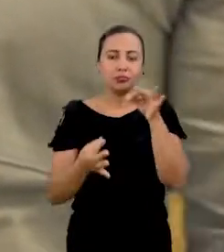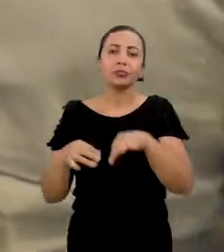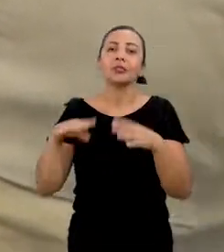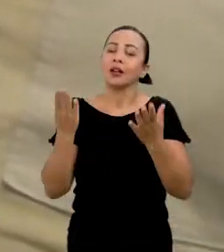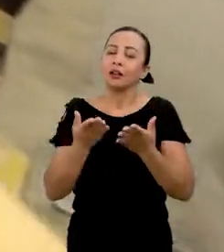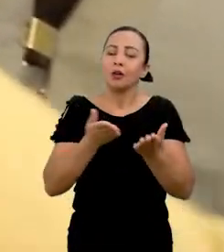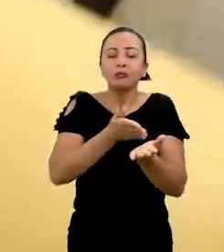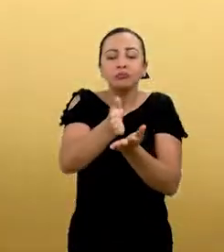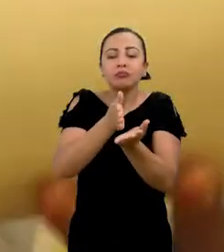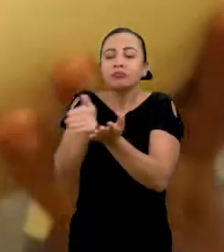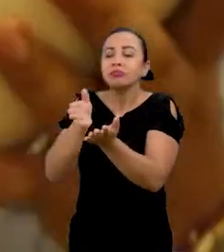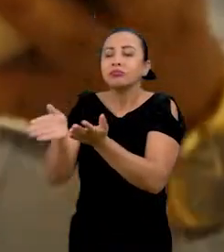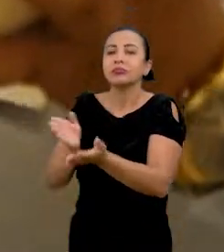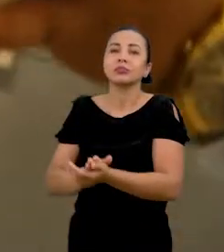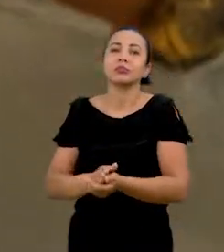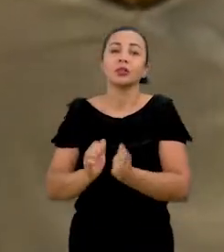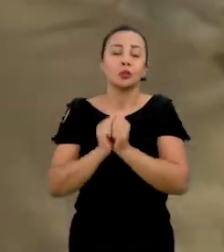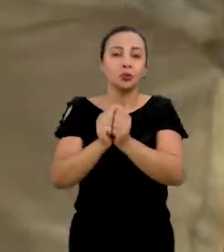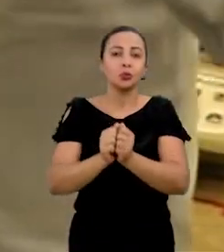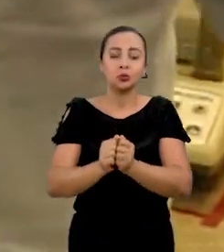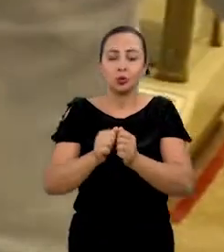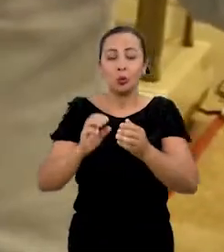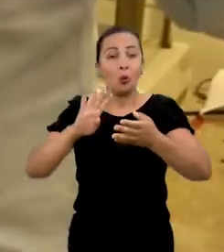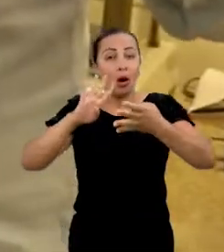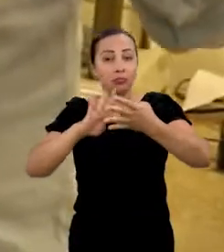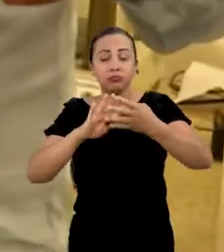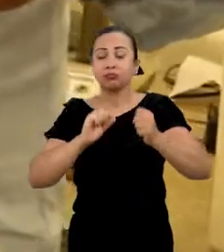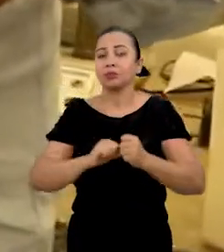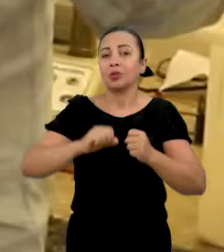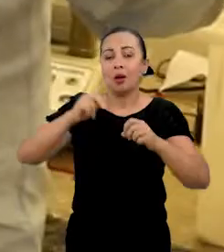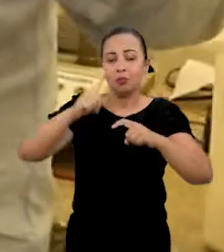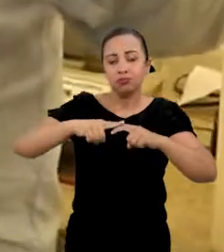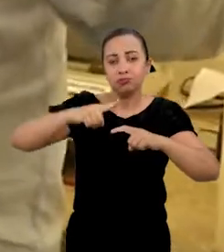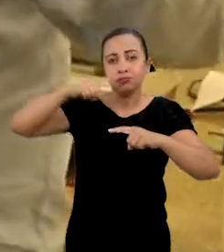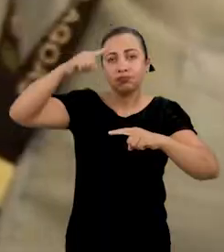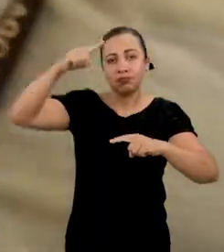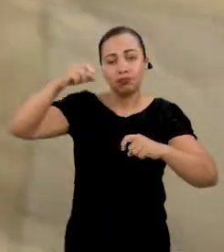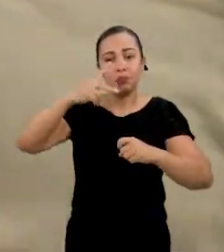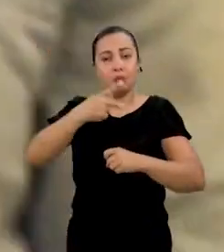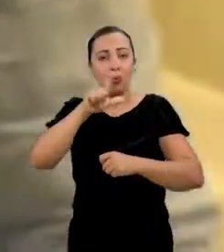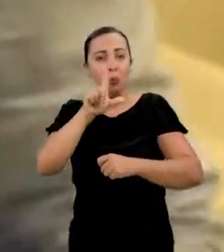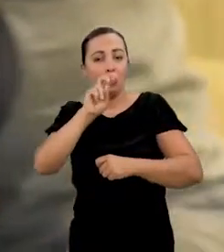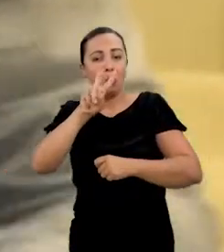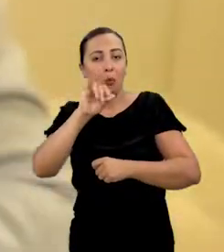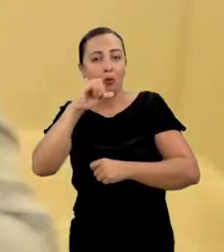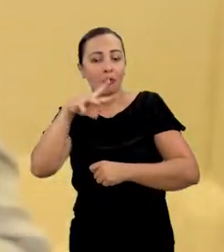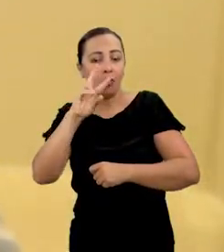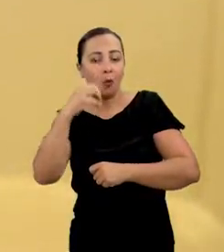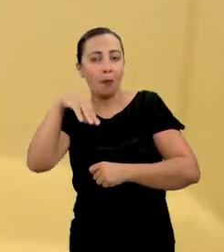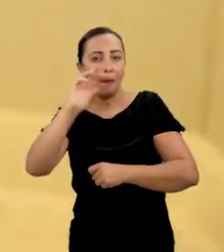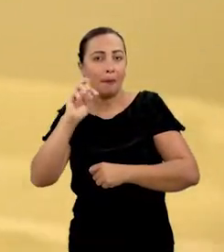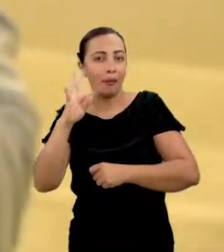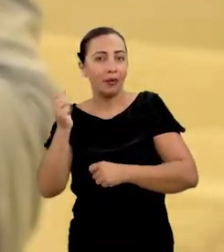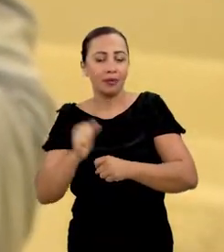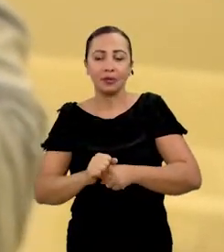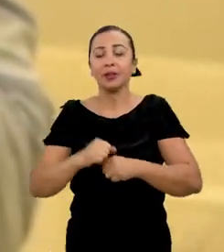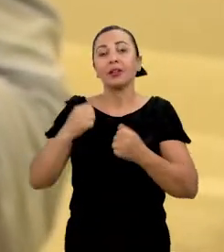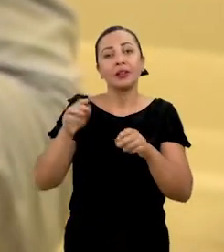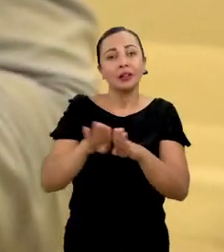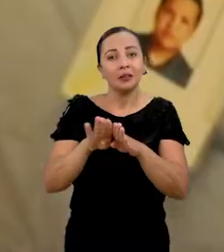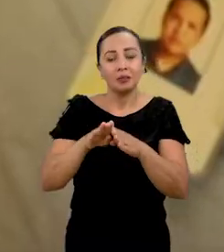e estamos repassando isso através de uma rede pluviométrica para os municípios aqui da região, que